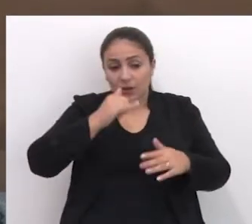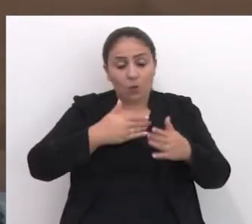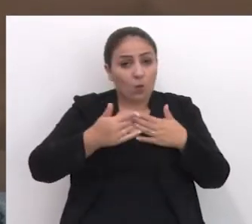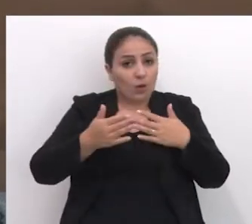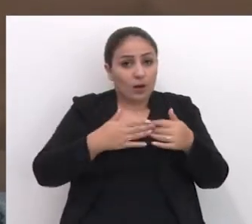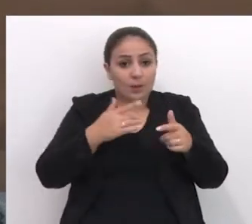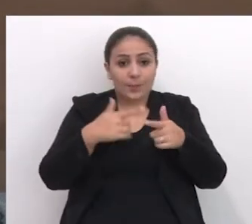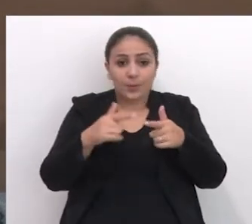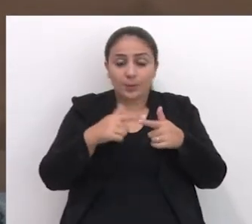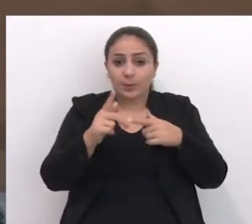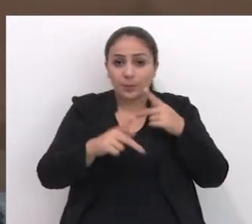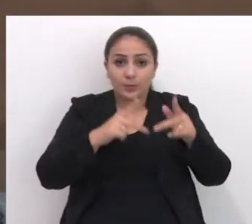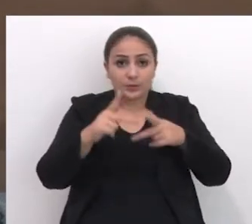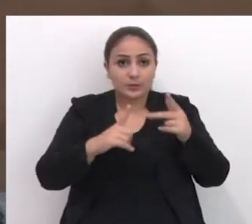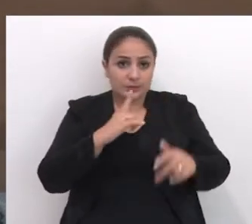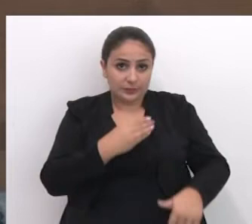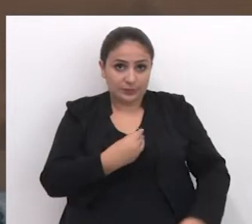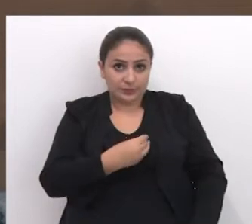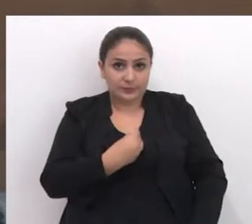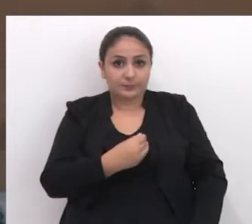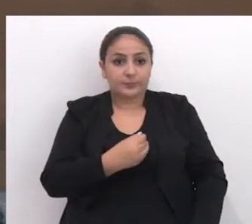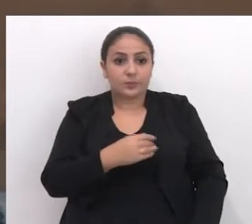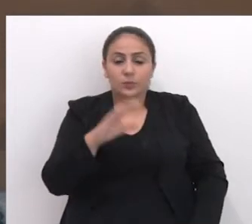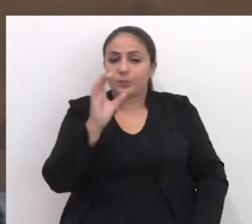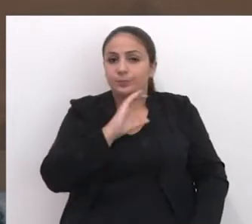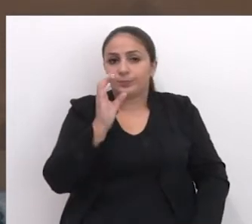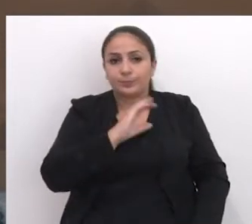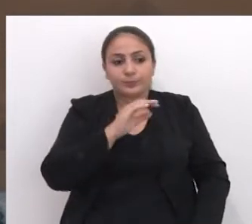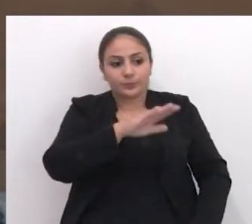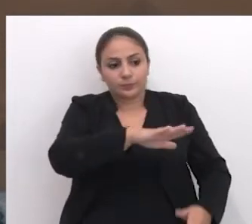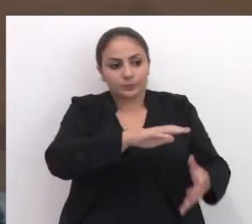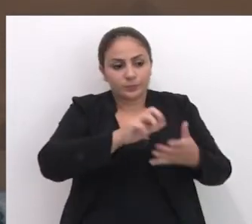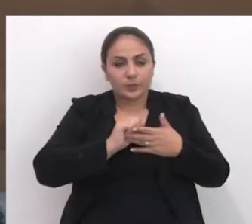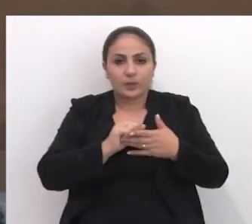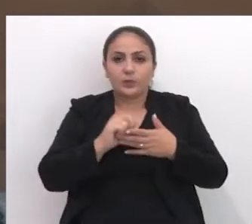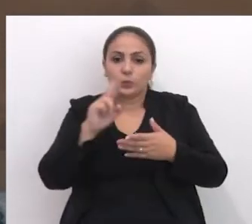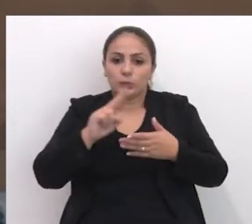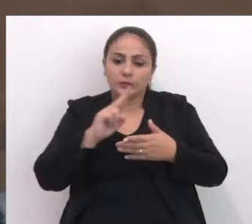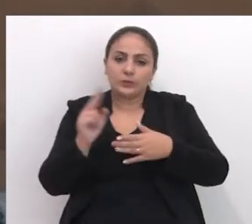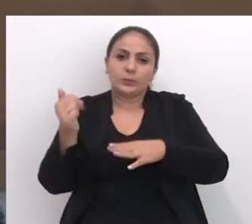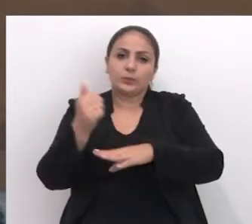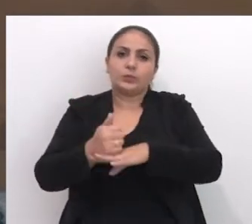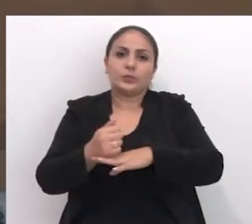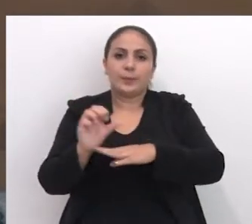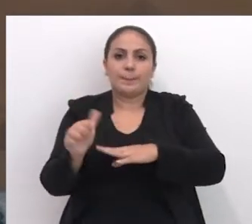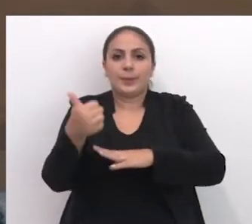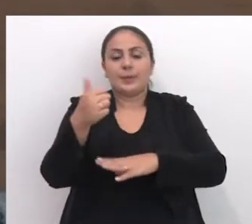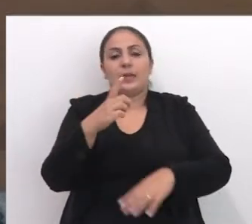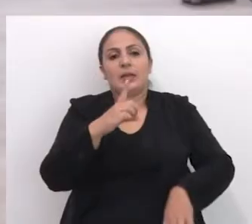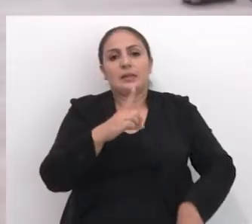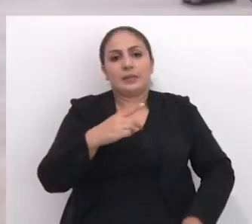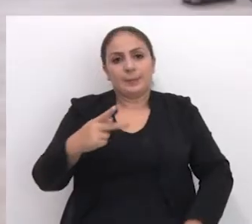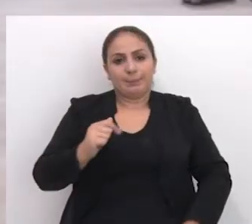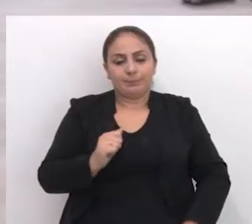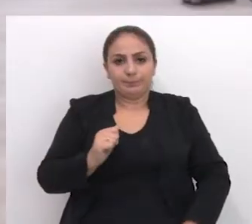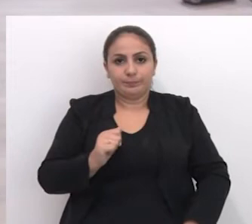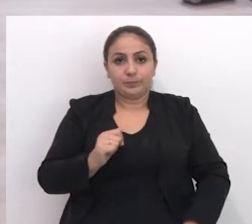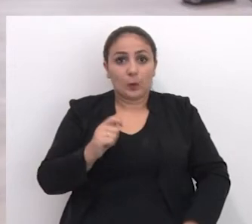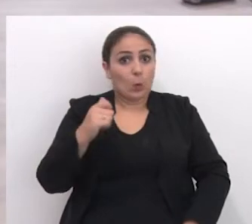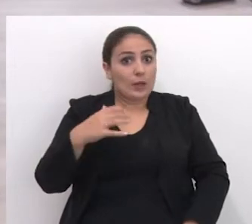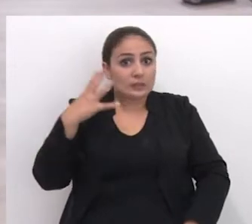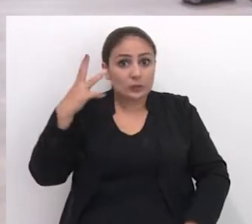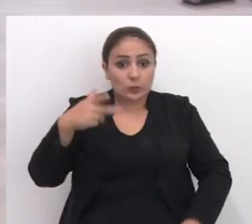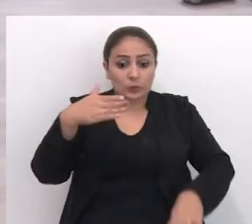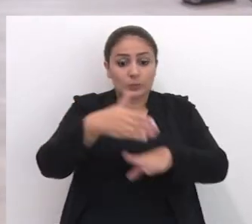dano, inclusive à população que lá se socorria, foi imediatamente retirada e colocada provisoriamente dentro da primeira DP. A maioria